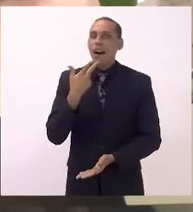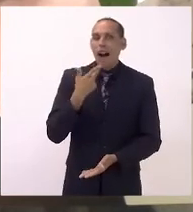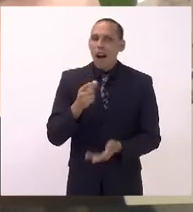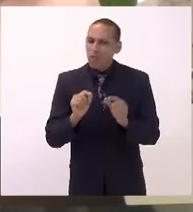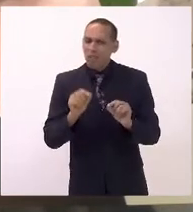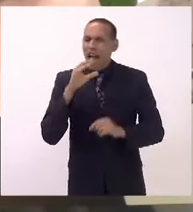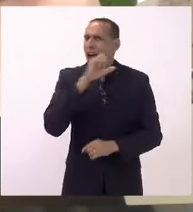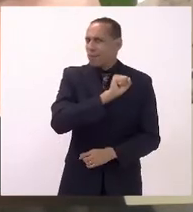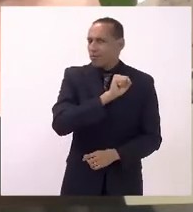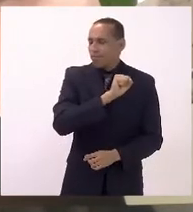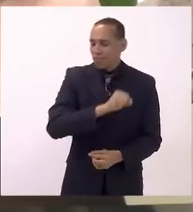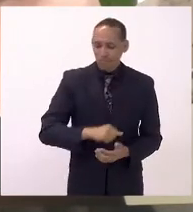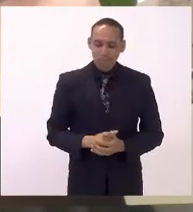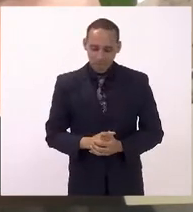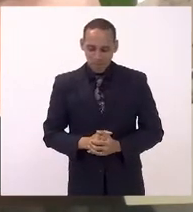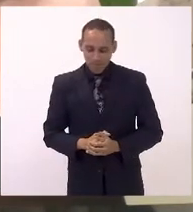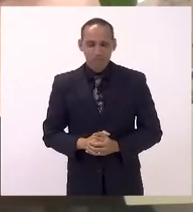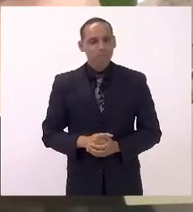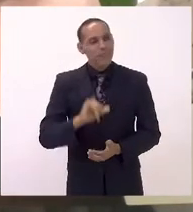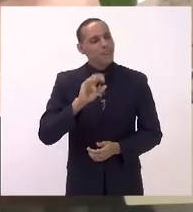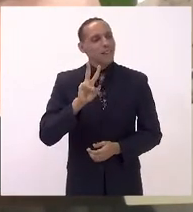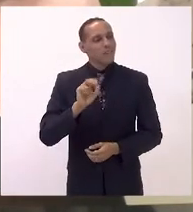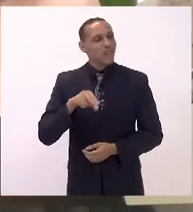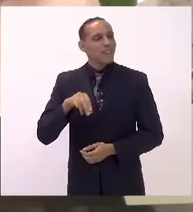muito rapidamente, sabe, Ivani,